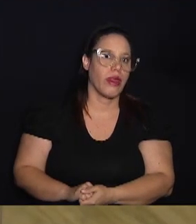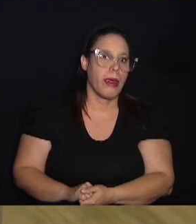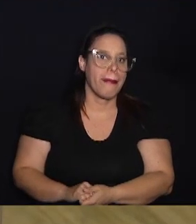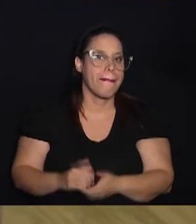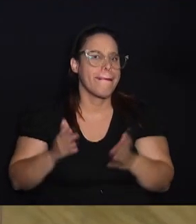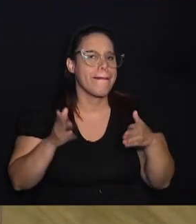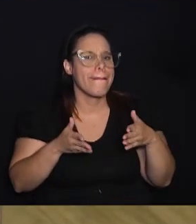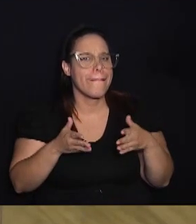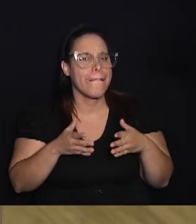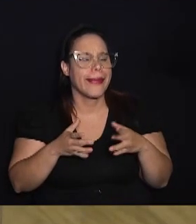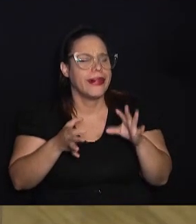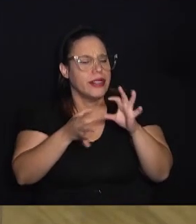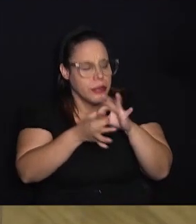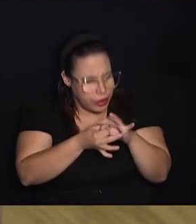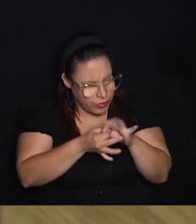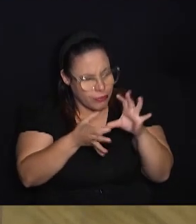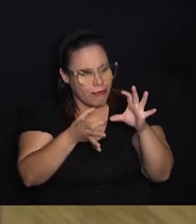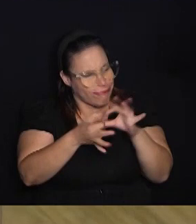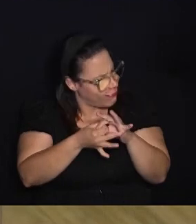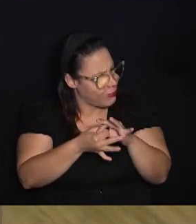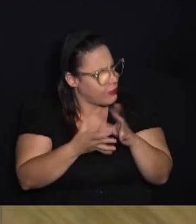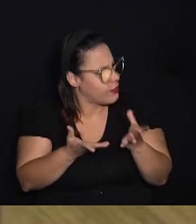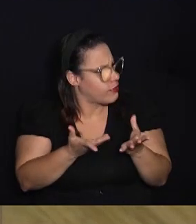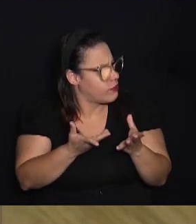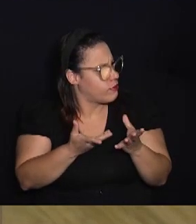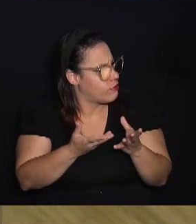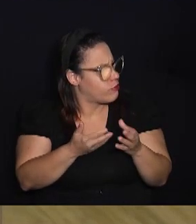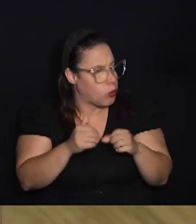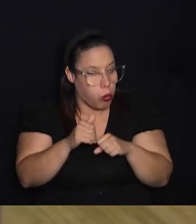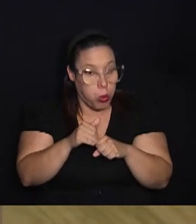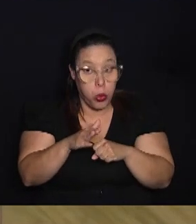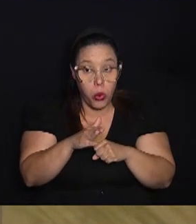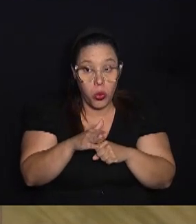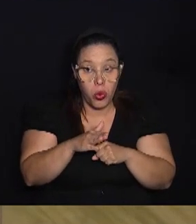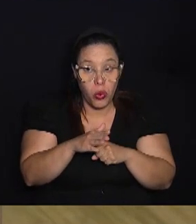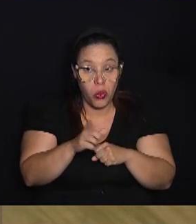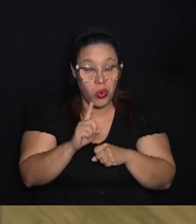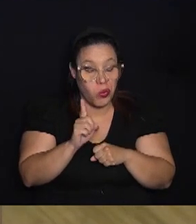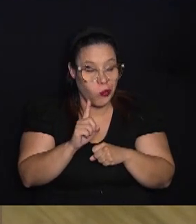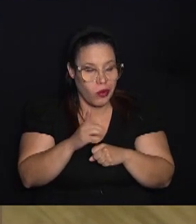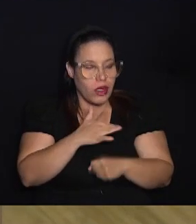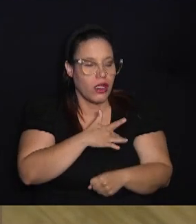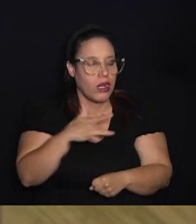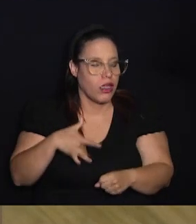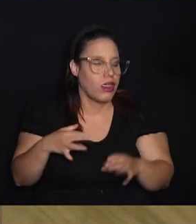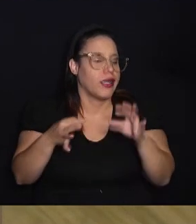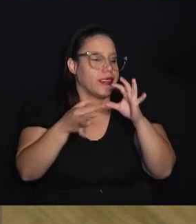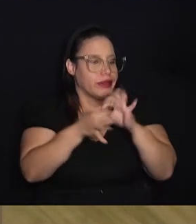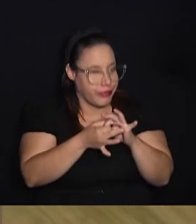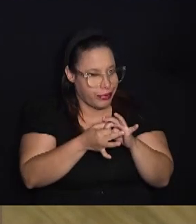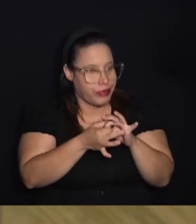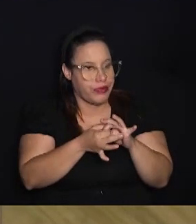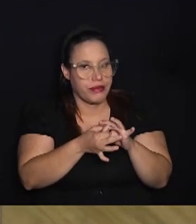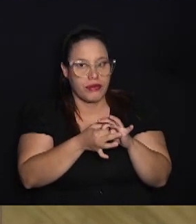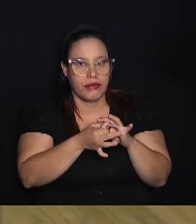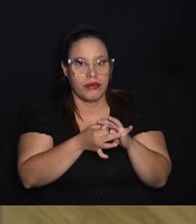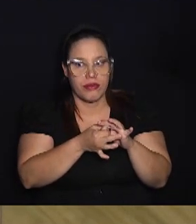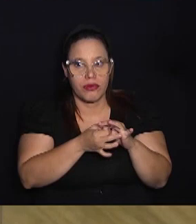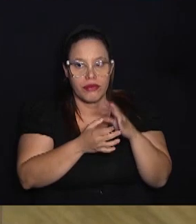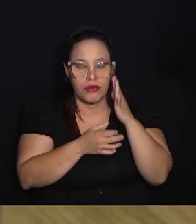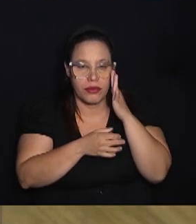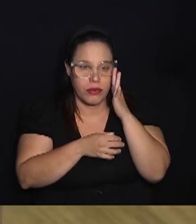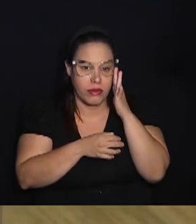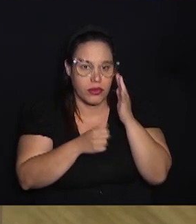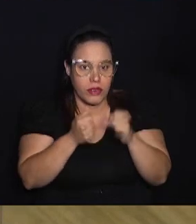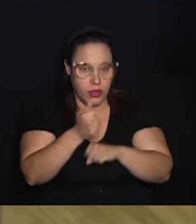tudo muito grado né então não tem como fugir né da é a saúde integrada por si só porque são os profissionais de saúde